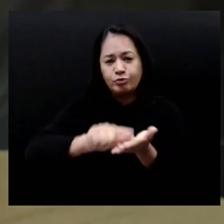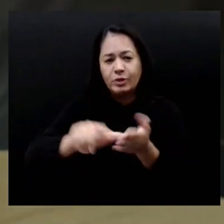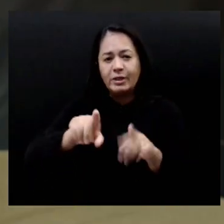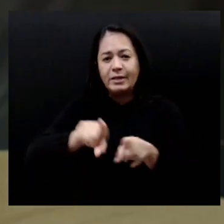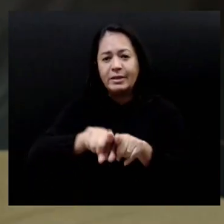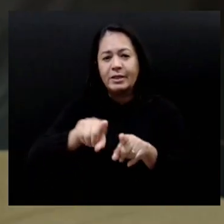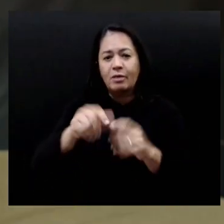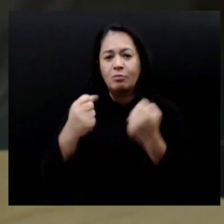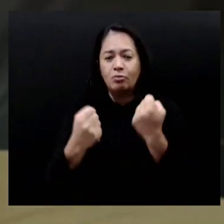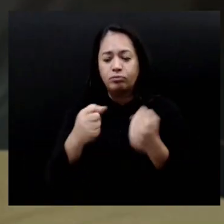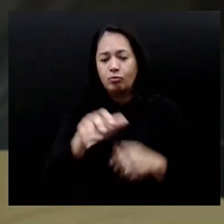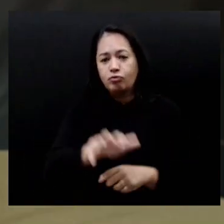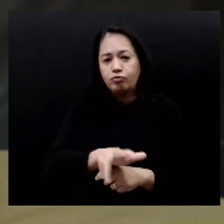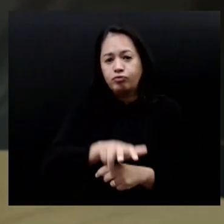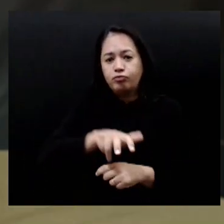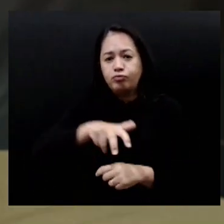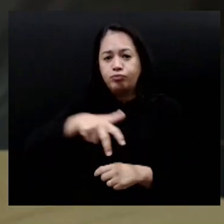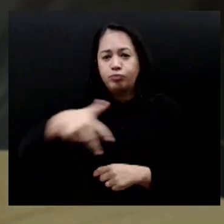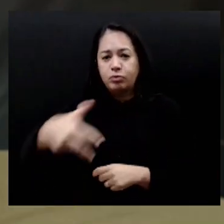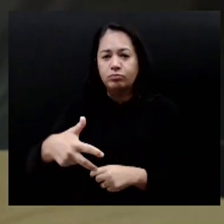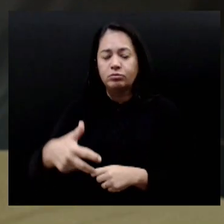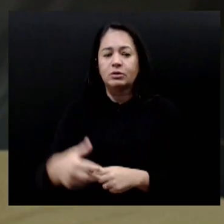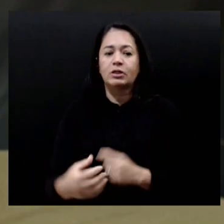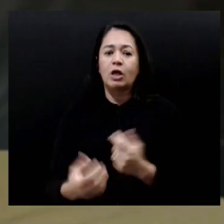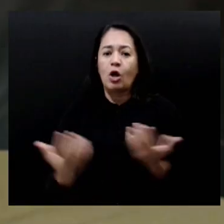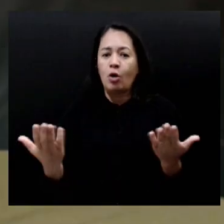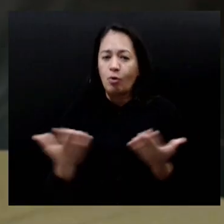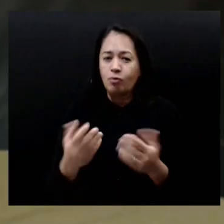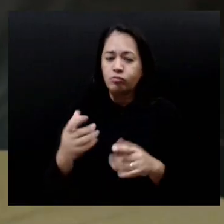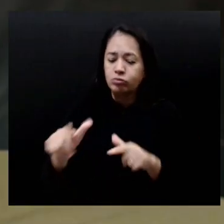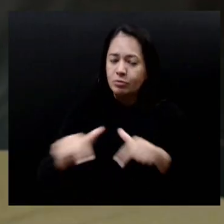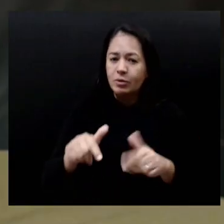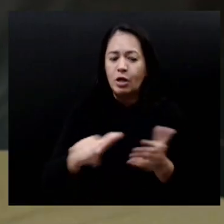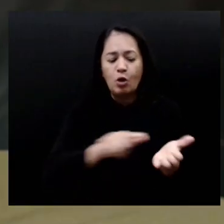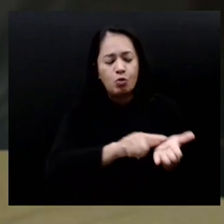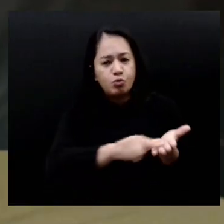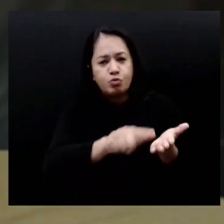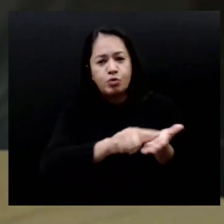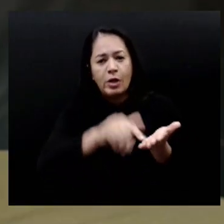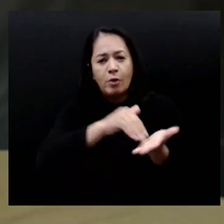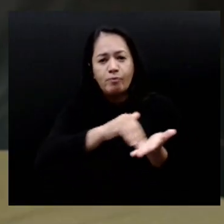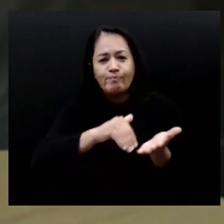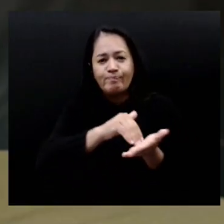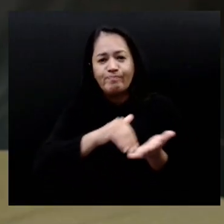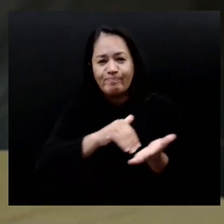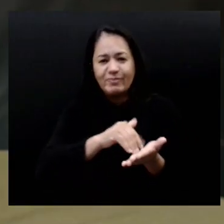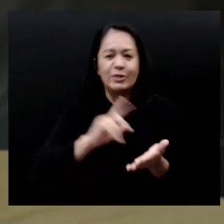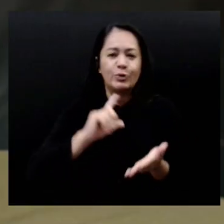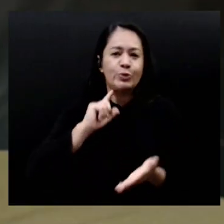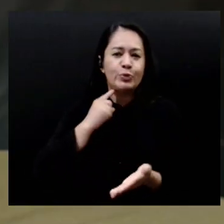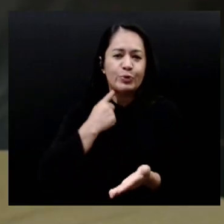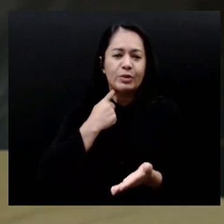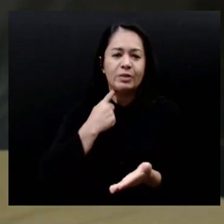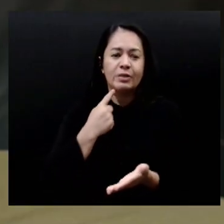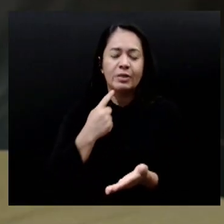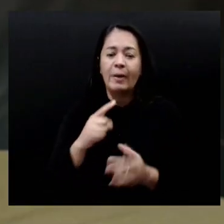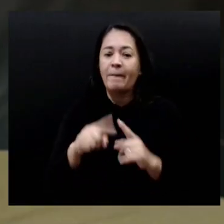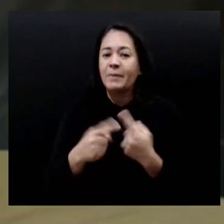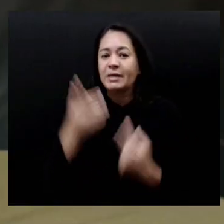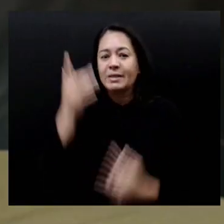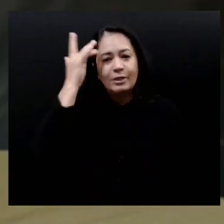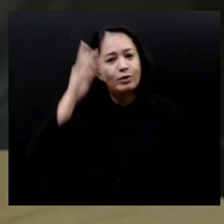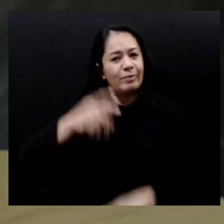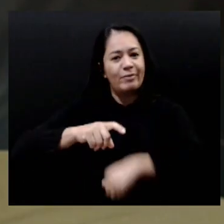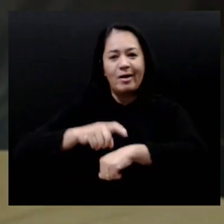operação continua nesta manhã com limpeza da pista e retirada dos resíduos, sem previsão para a liberação da